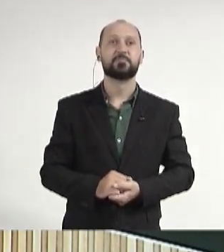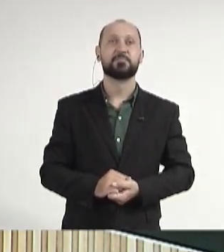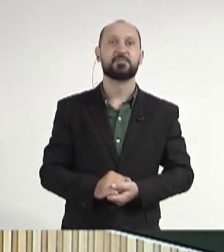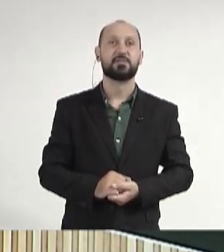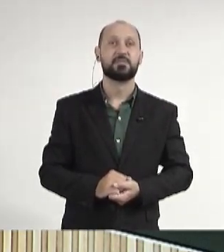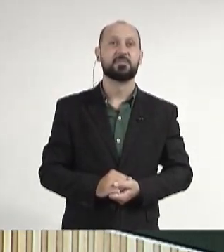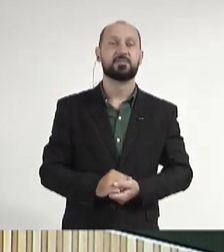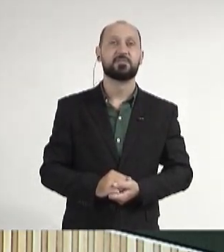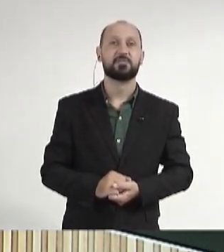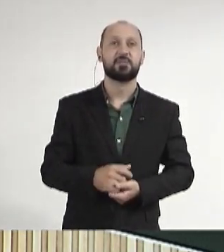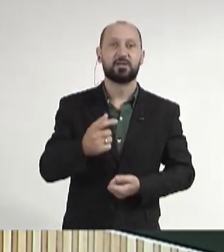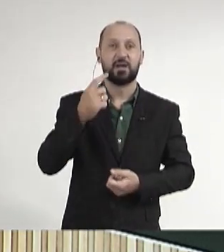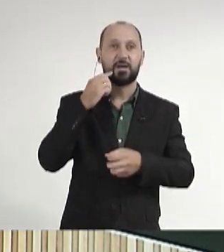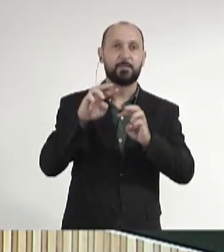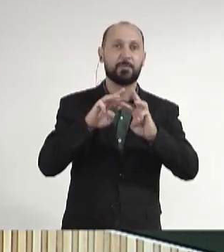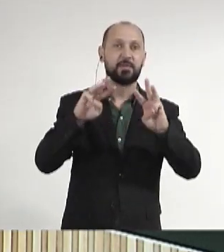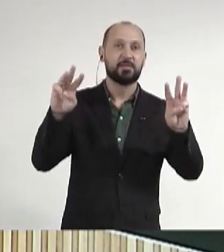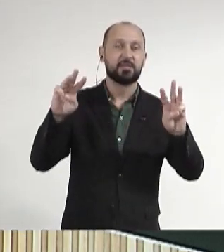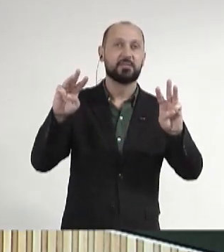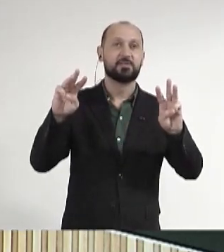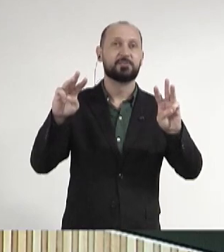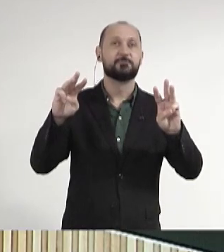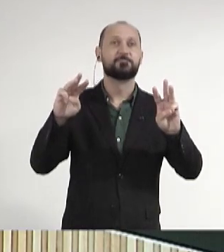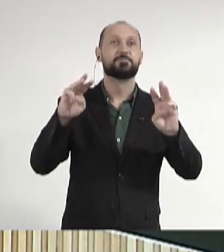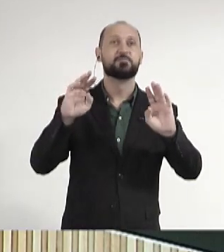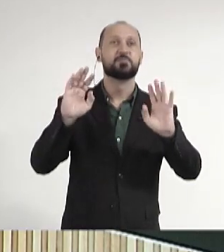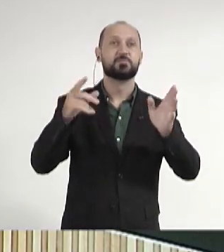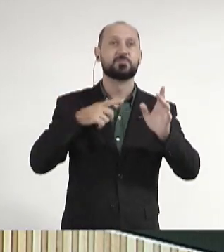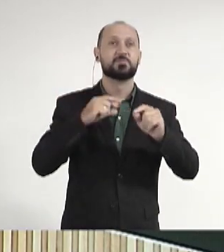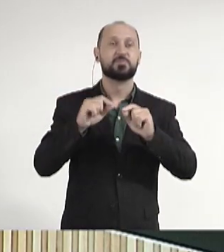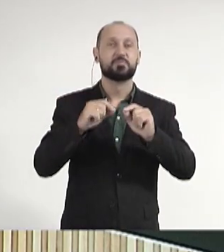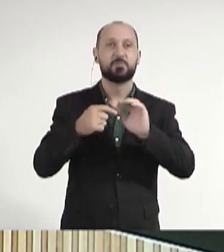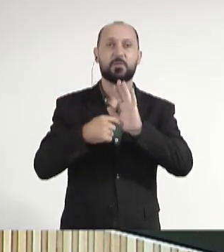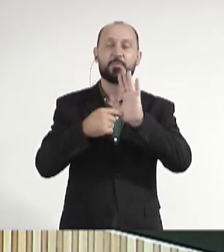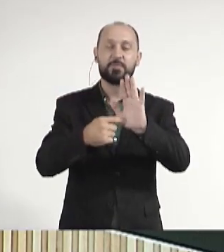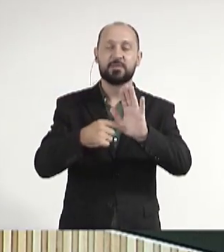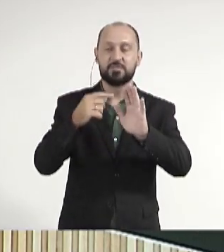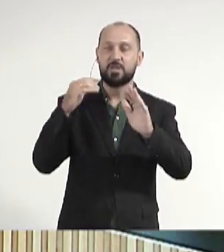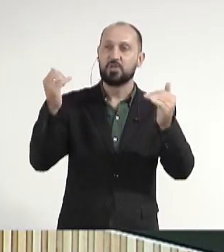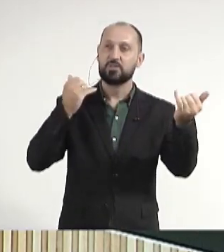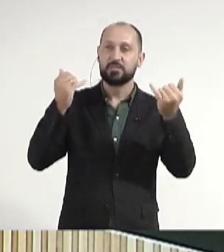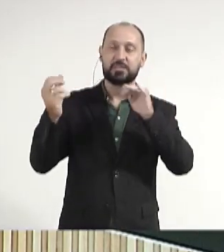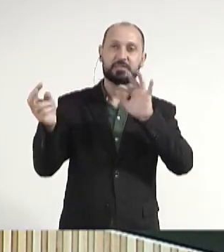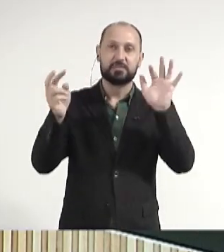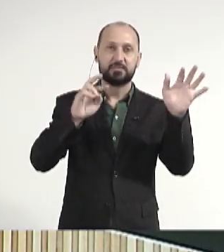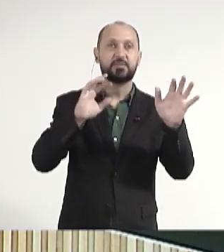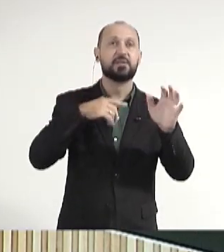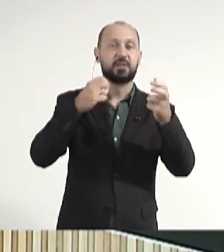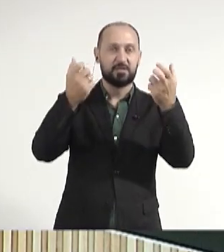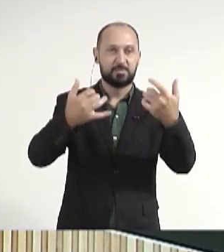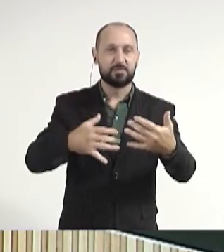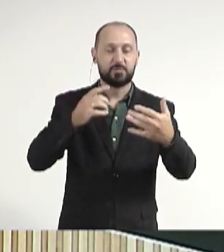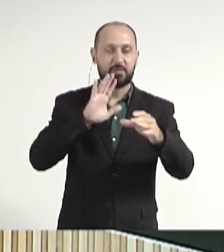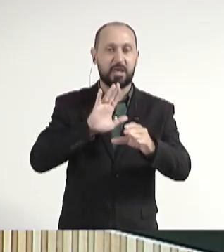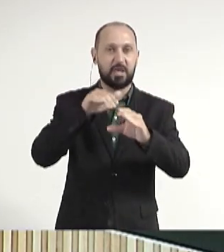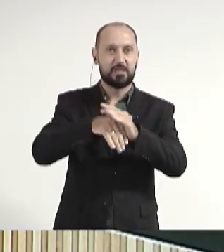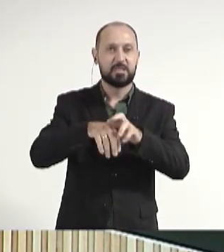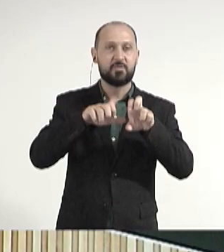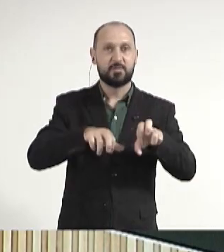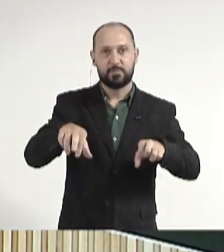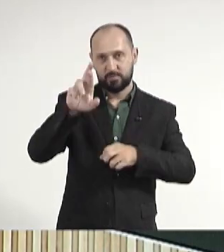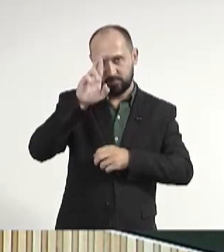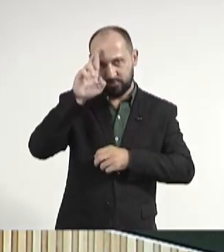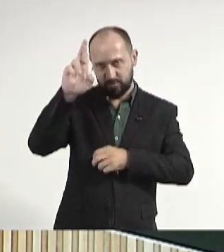www.aere.ms.gov.br. Matéria do site aqui hoje. Já também trouxemos essa informação na semana passada, falando sobre a eleição da